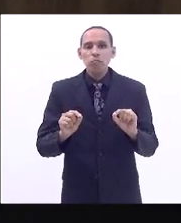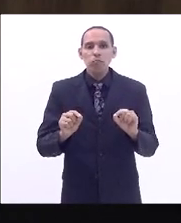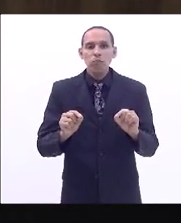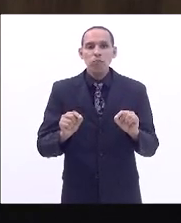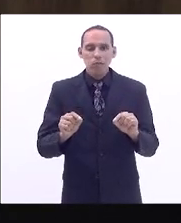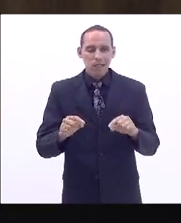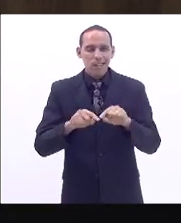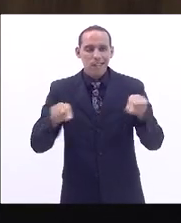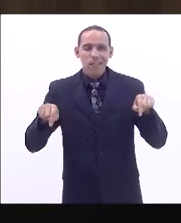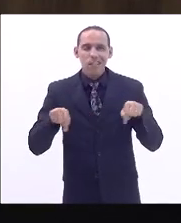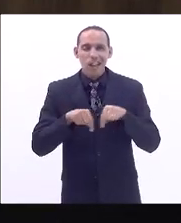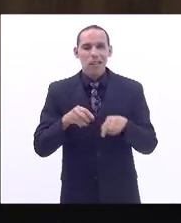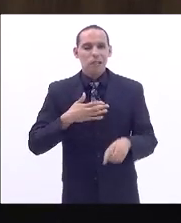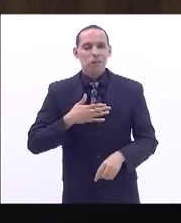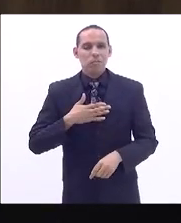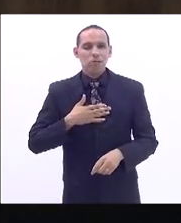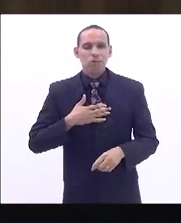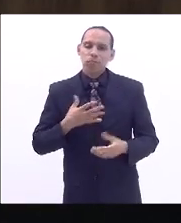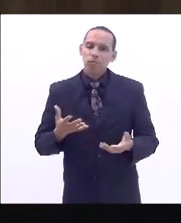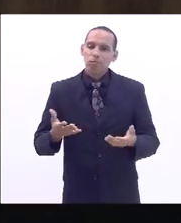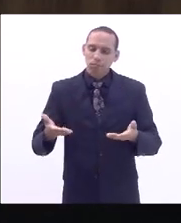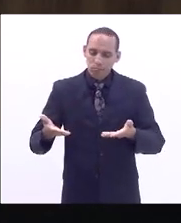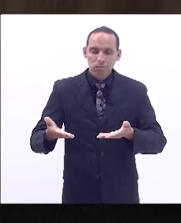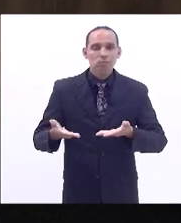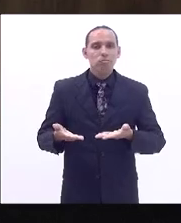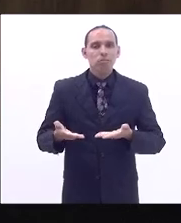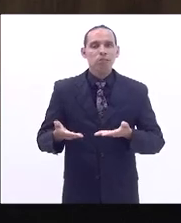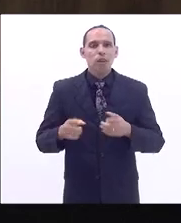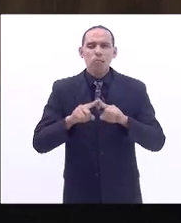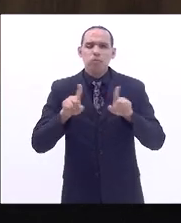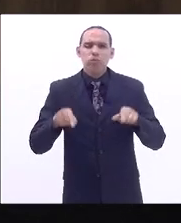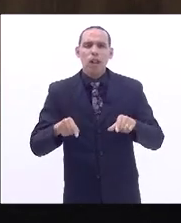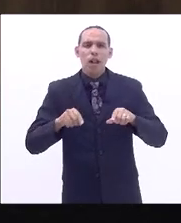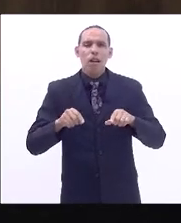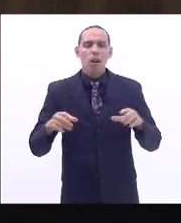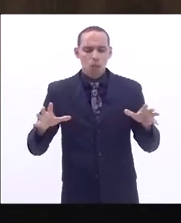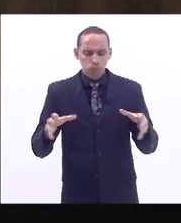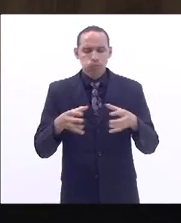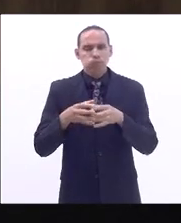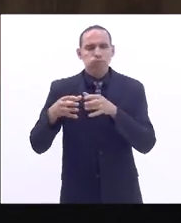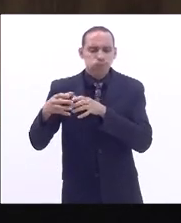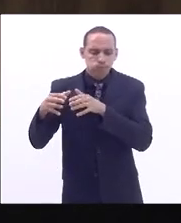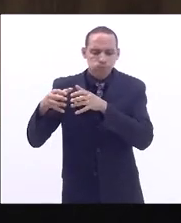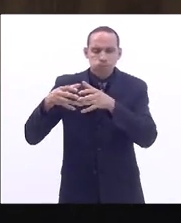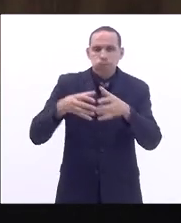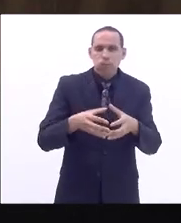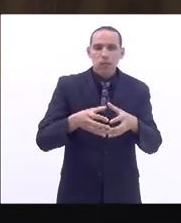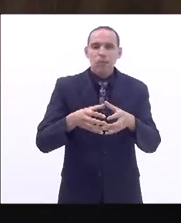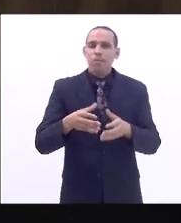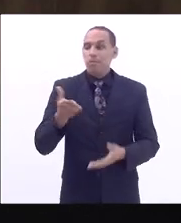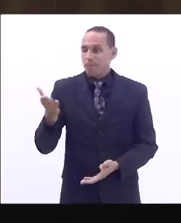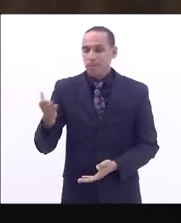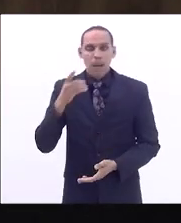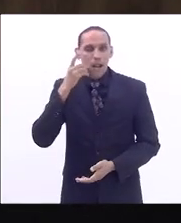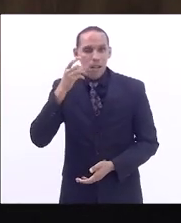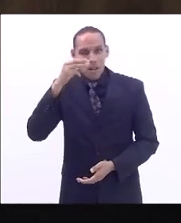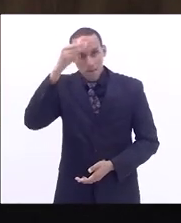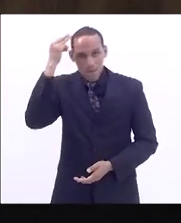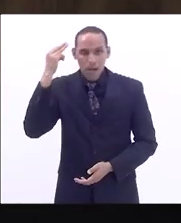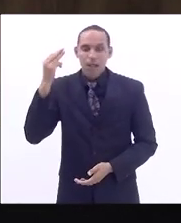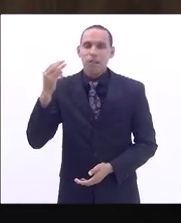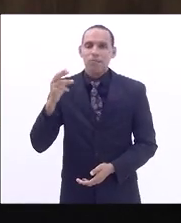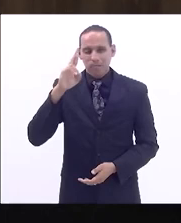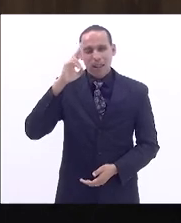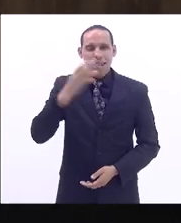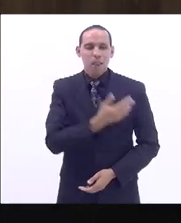no meu gabinete um grupo de servidores E aí Deputado Márcio Pacheco líder do governo pedindo